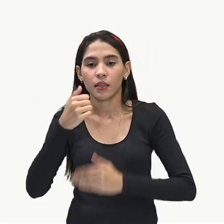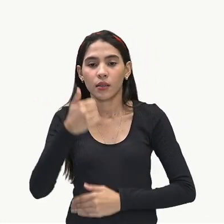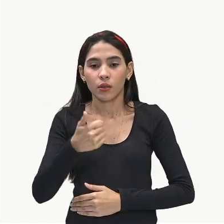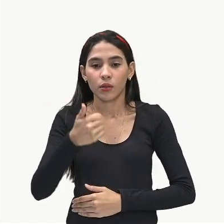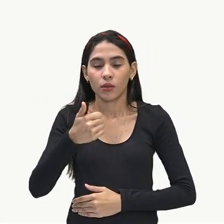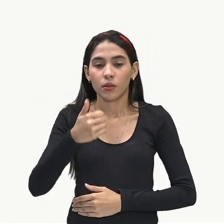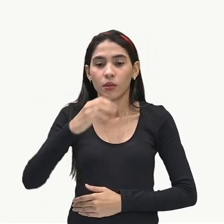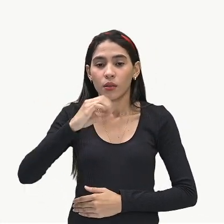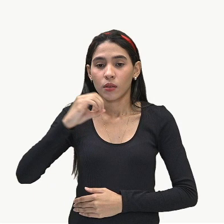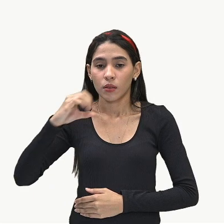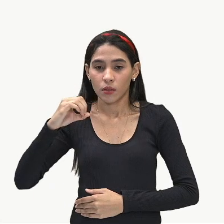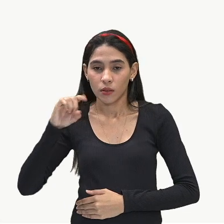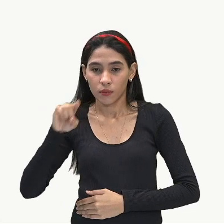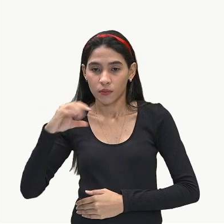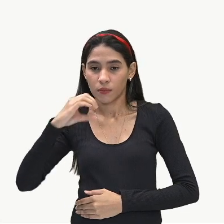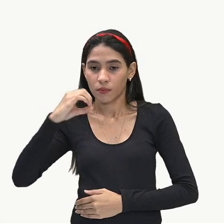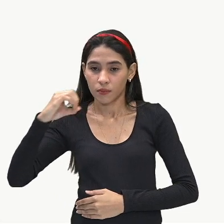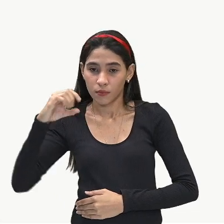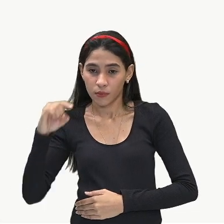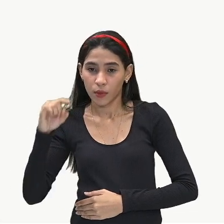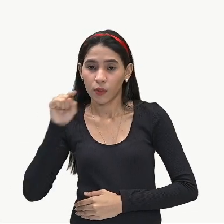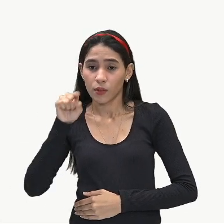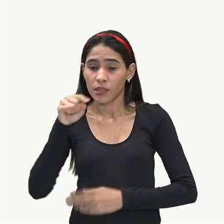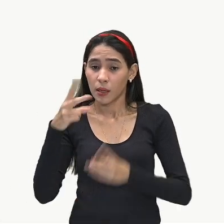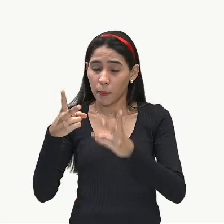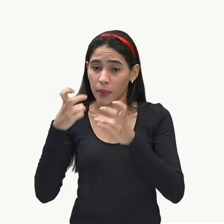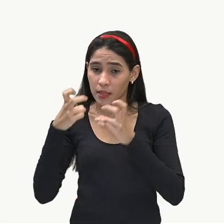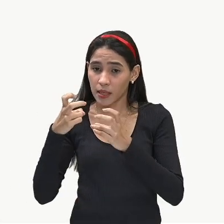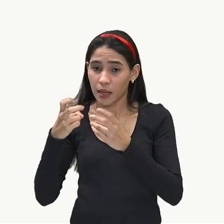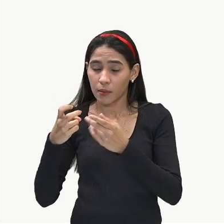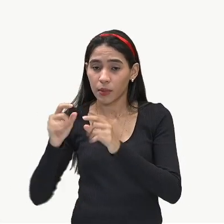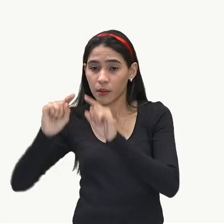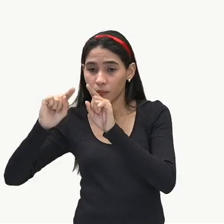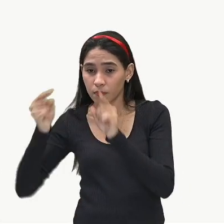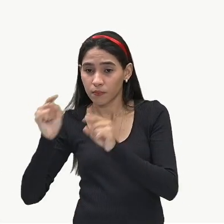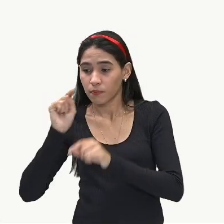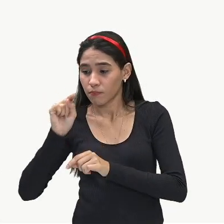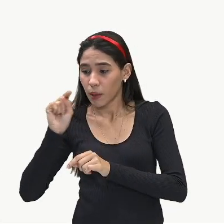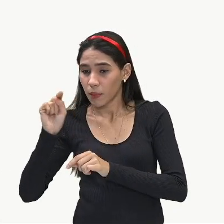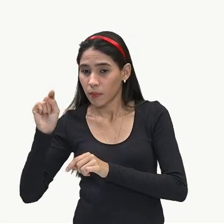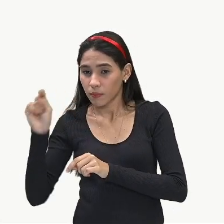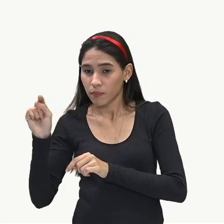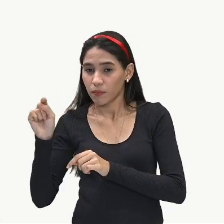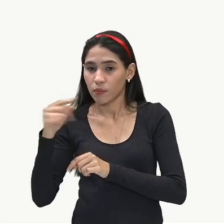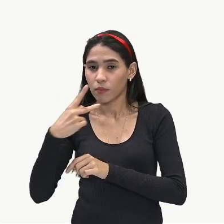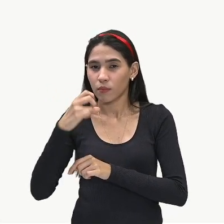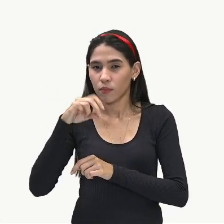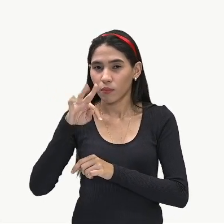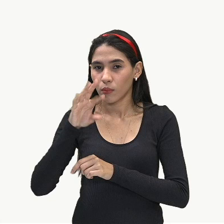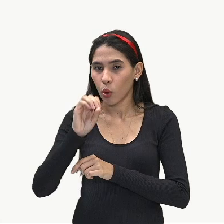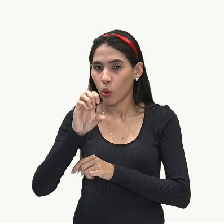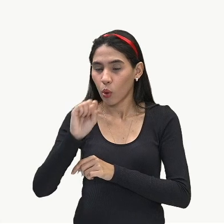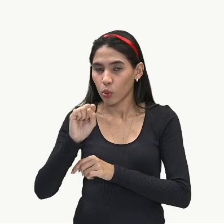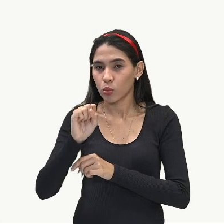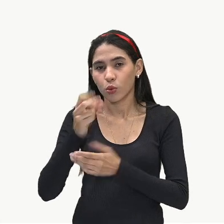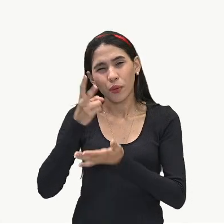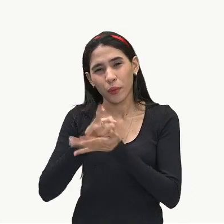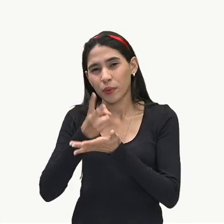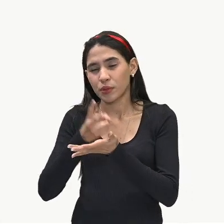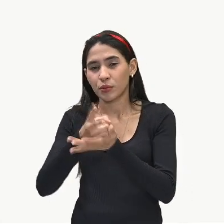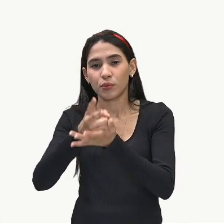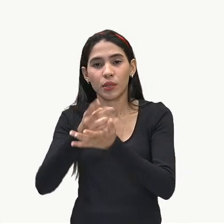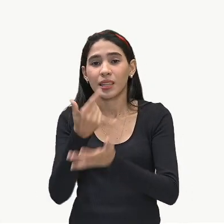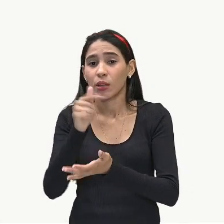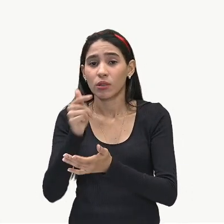milhão, por exemplo. E veja que a gente sabe que ela é infinita porque tem uma reticência ali